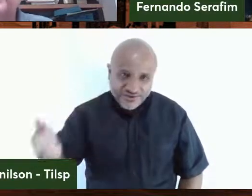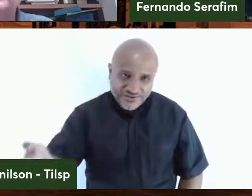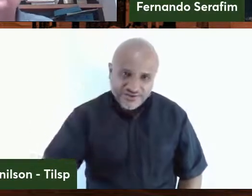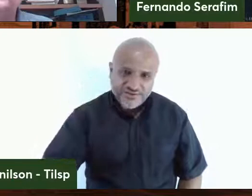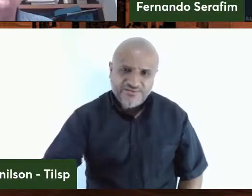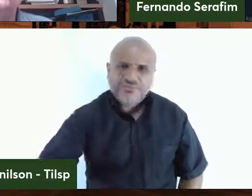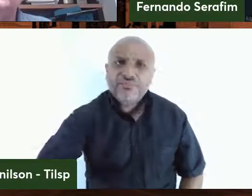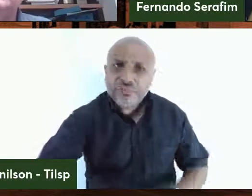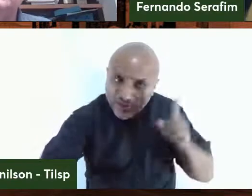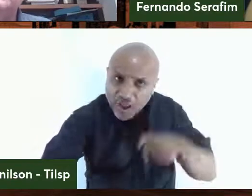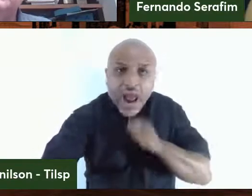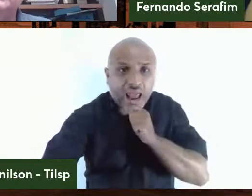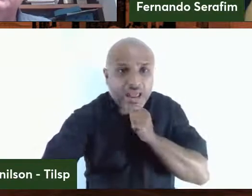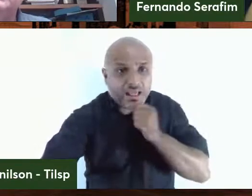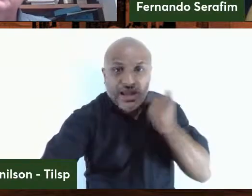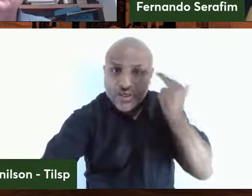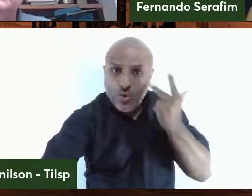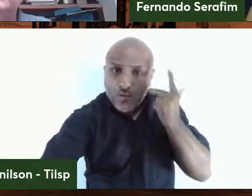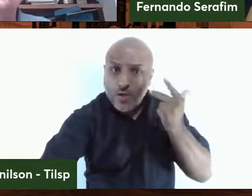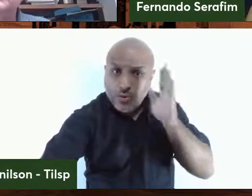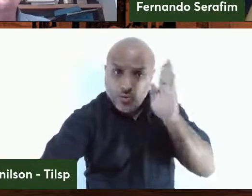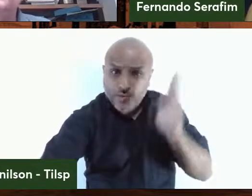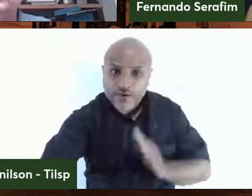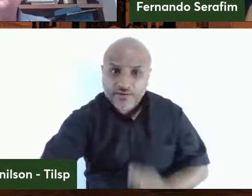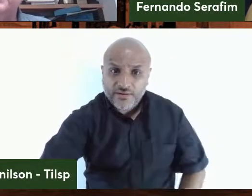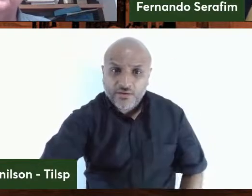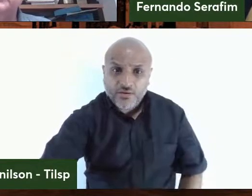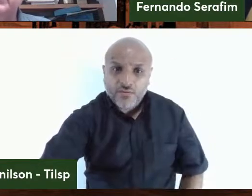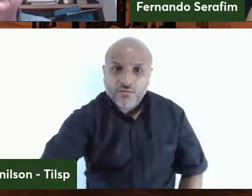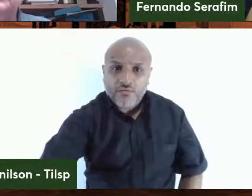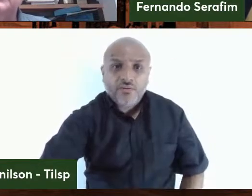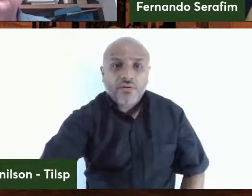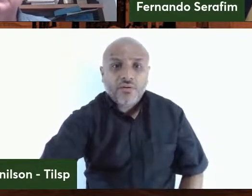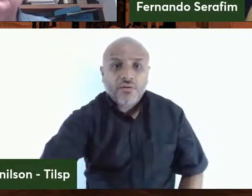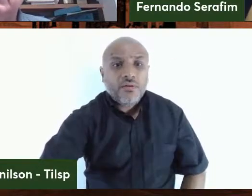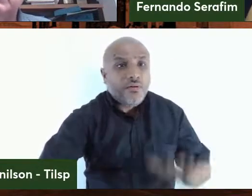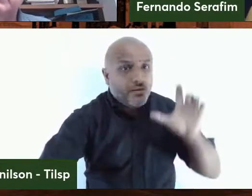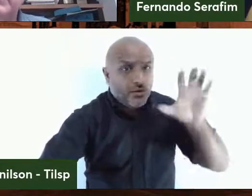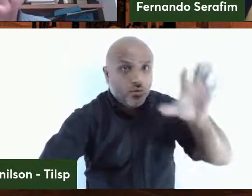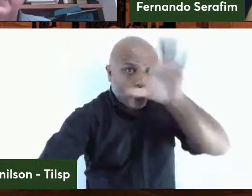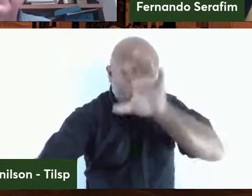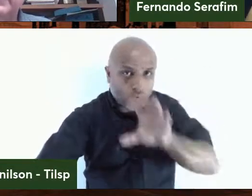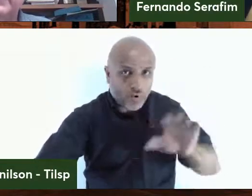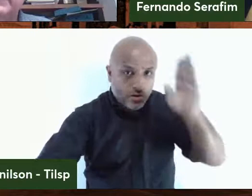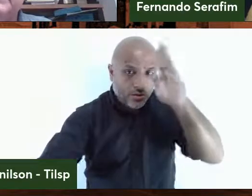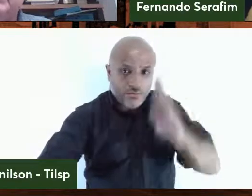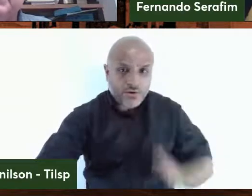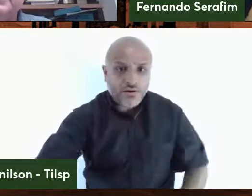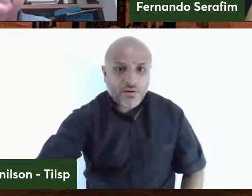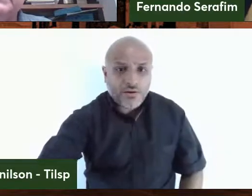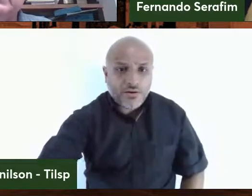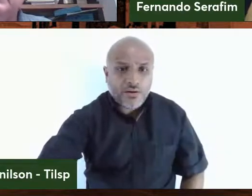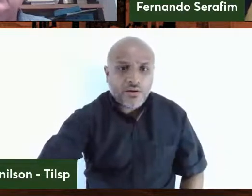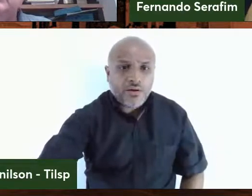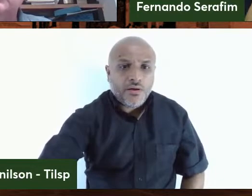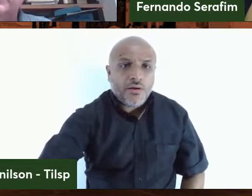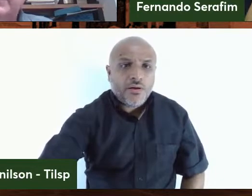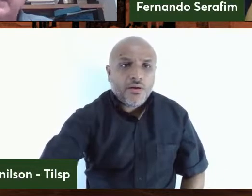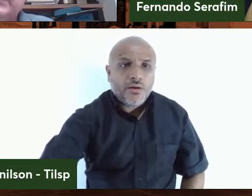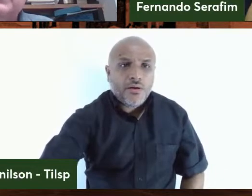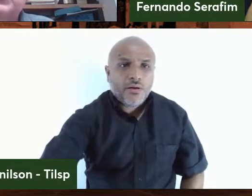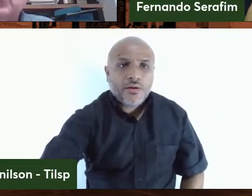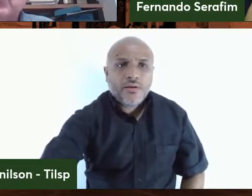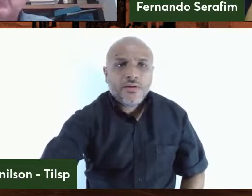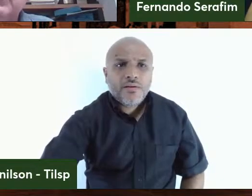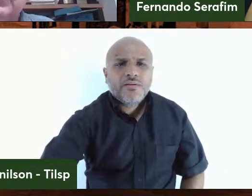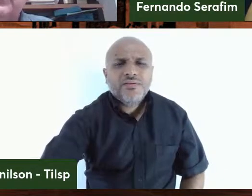no Brasil ainda, em certas regiões do Brasil. Não é? Essa abominação é comum. E